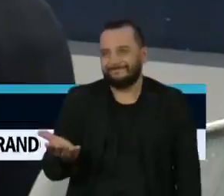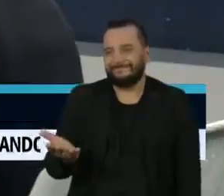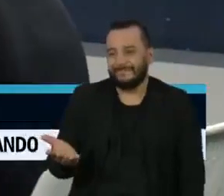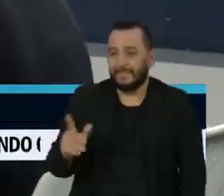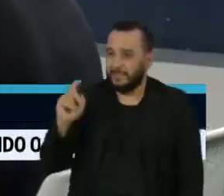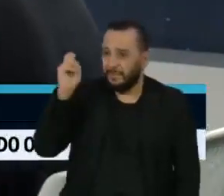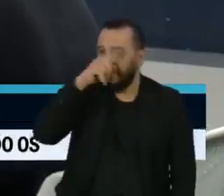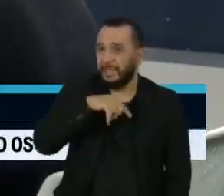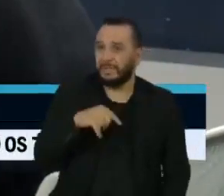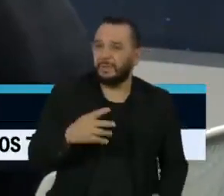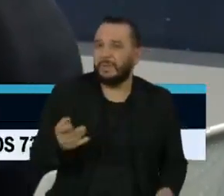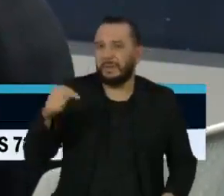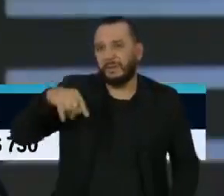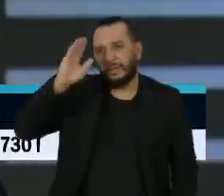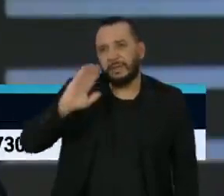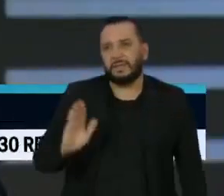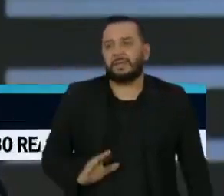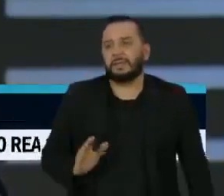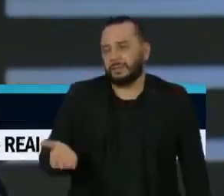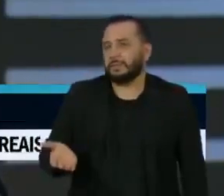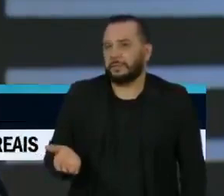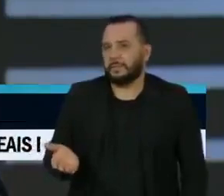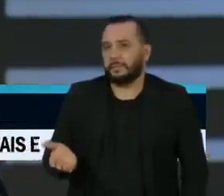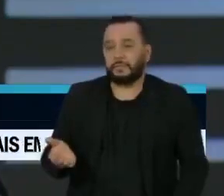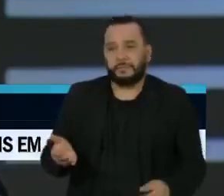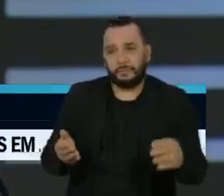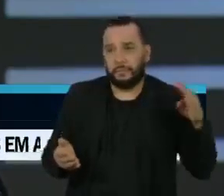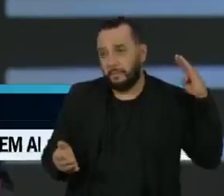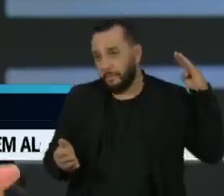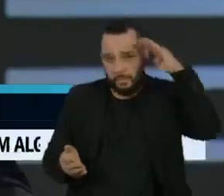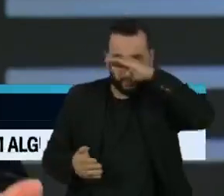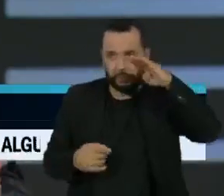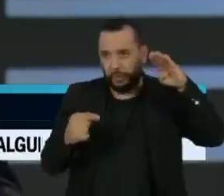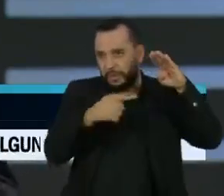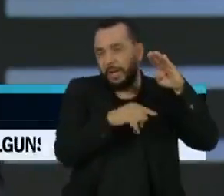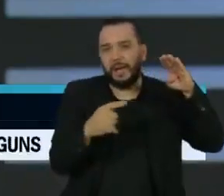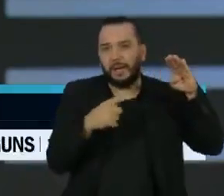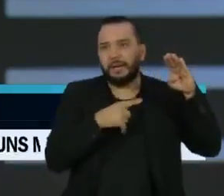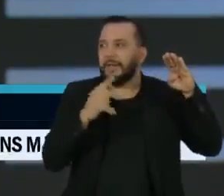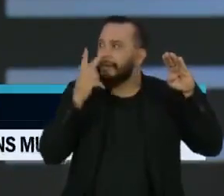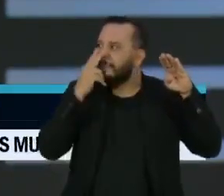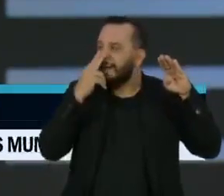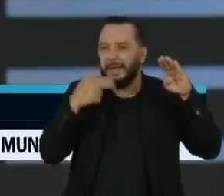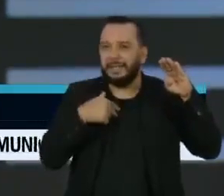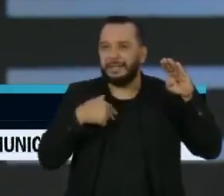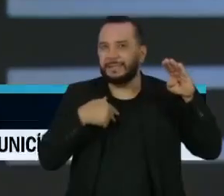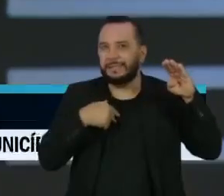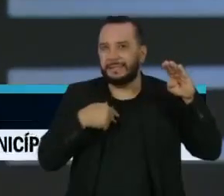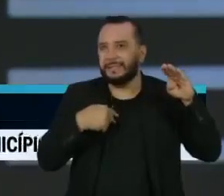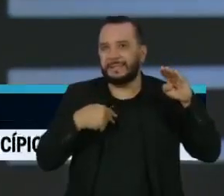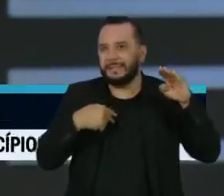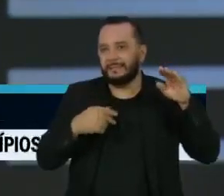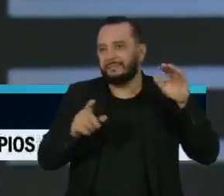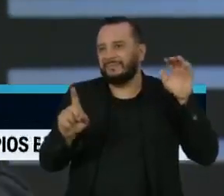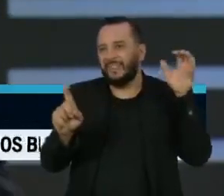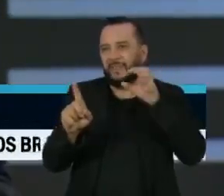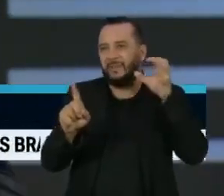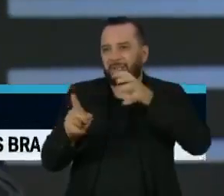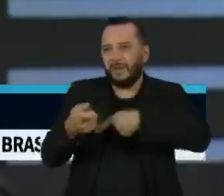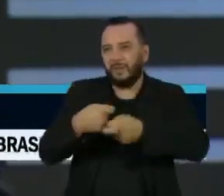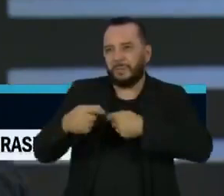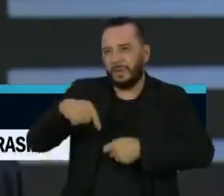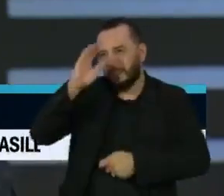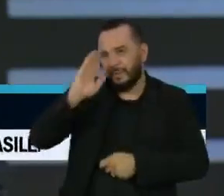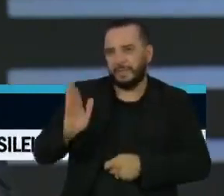variáveis econômicas e o ruído do governo bolsonaro ele contamina todas as os dados econômicos do